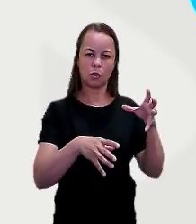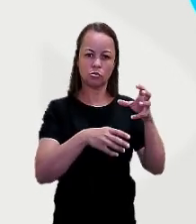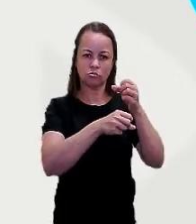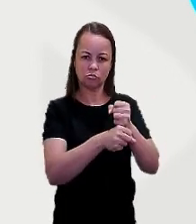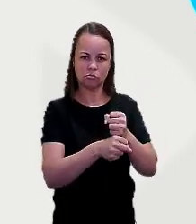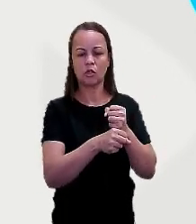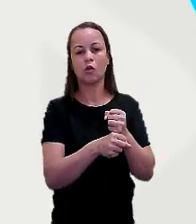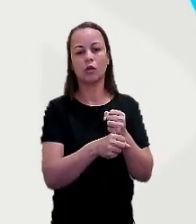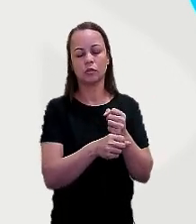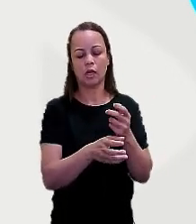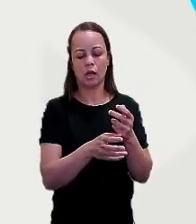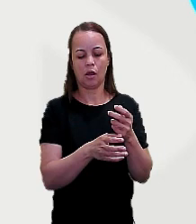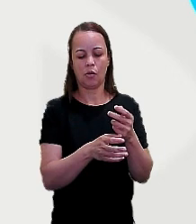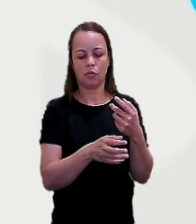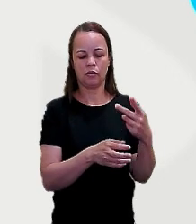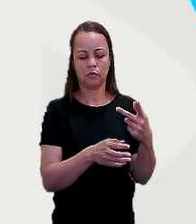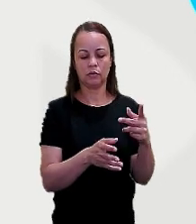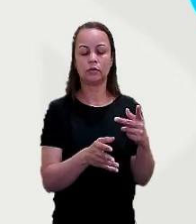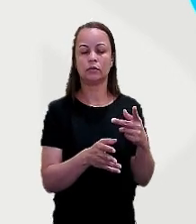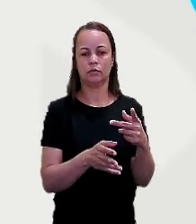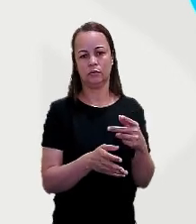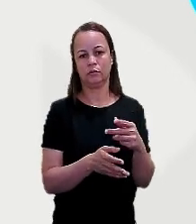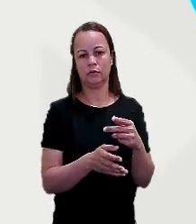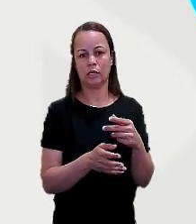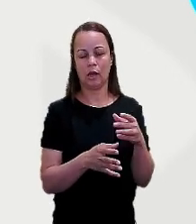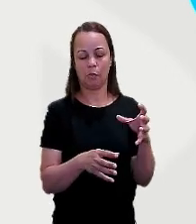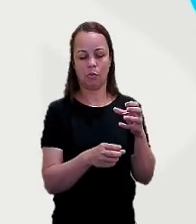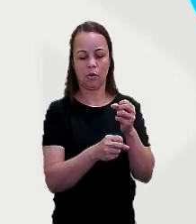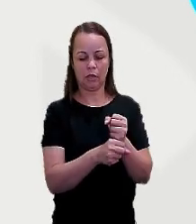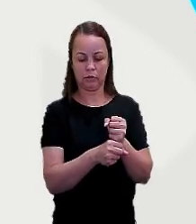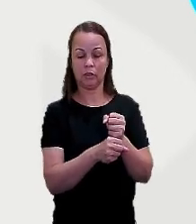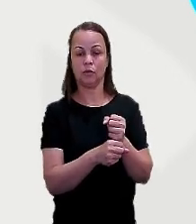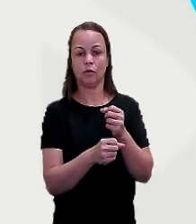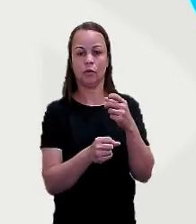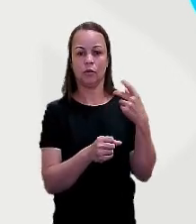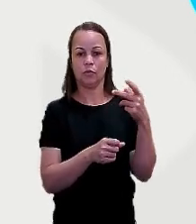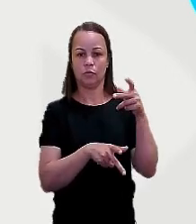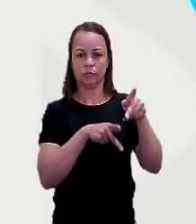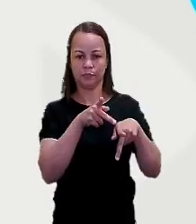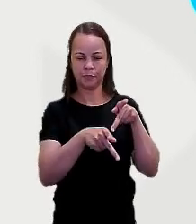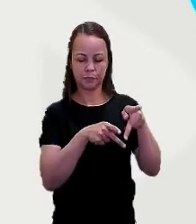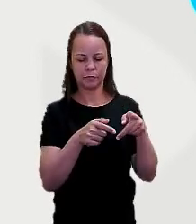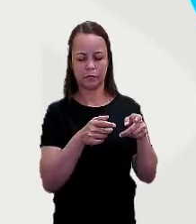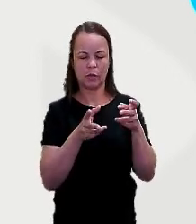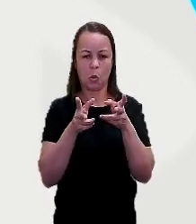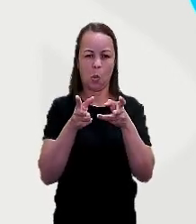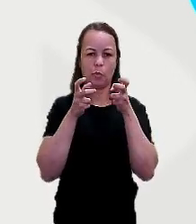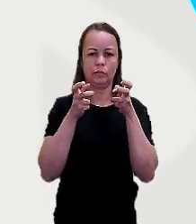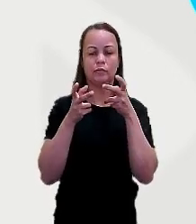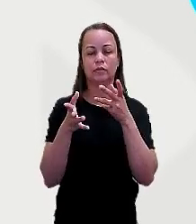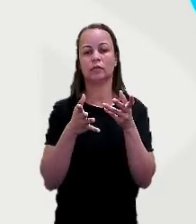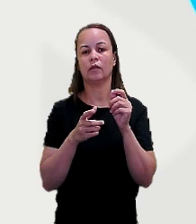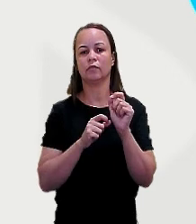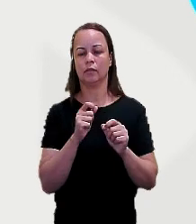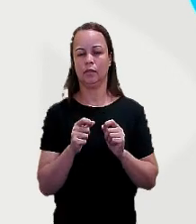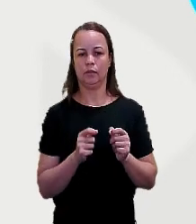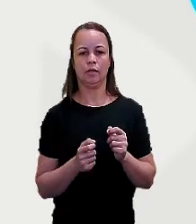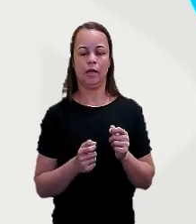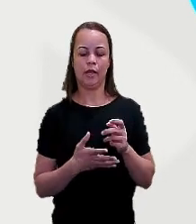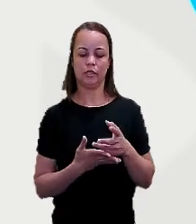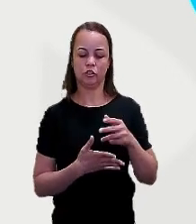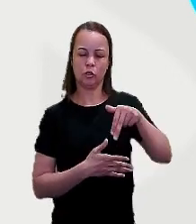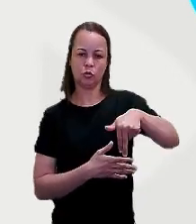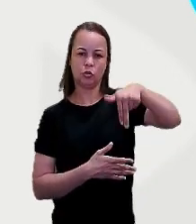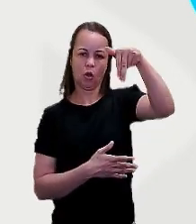total atendida, tá certo? E vamos observar que a região norte e